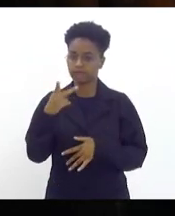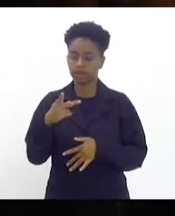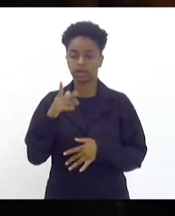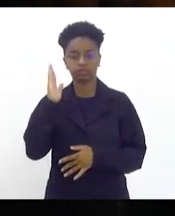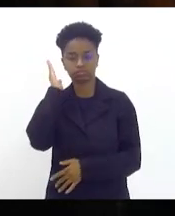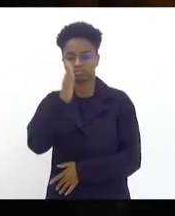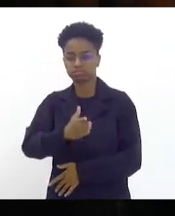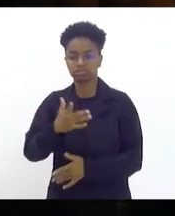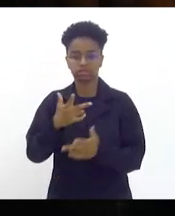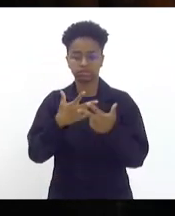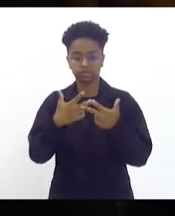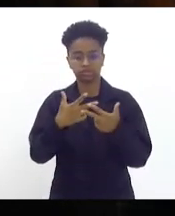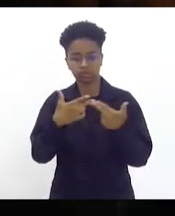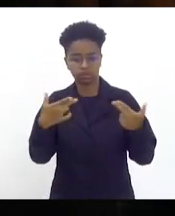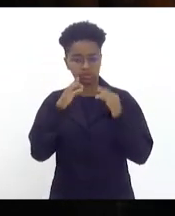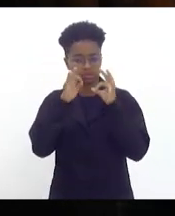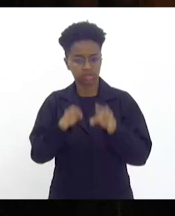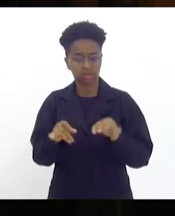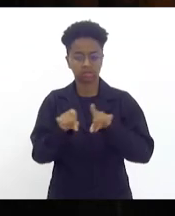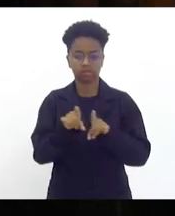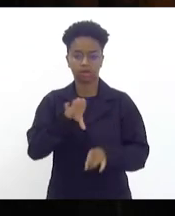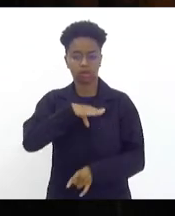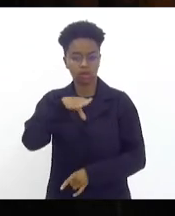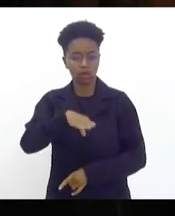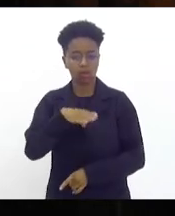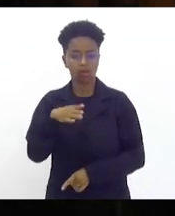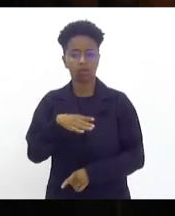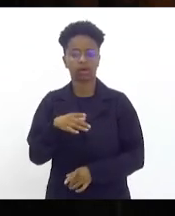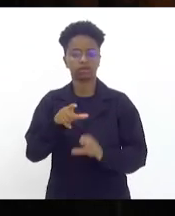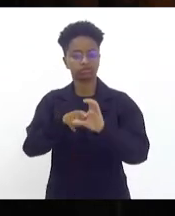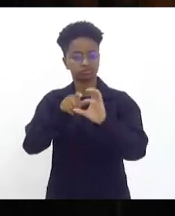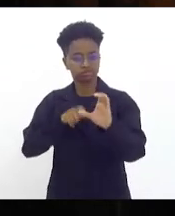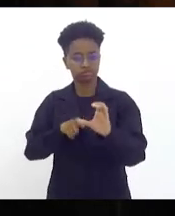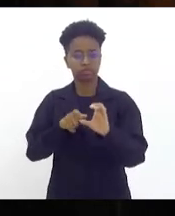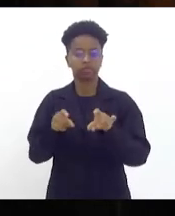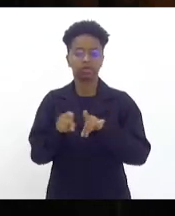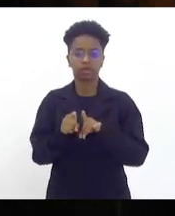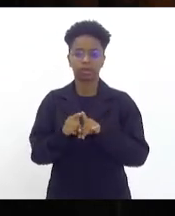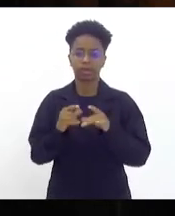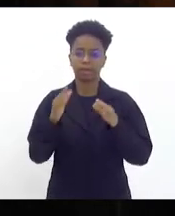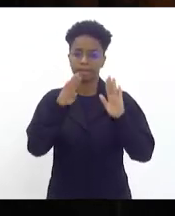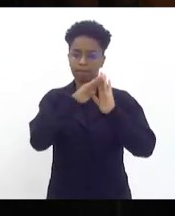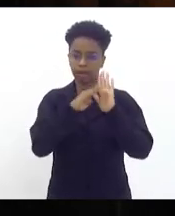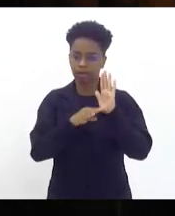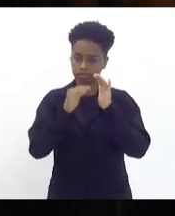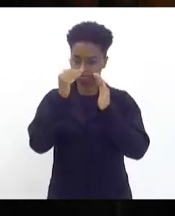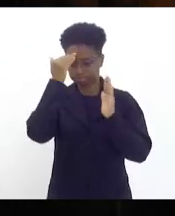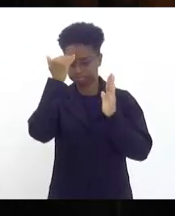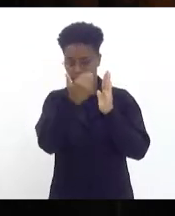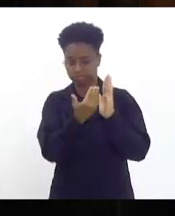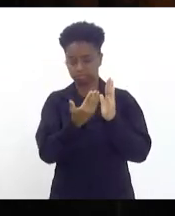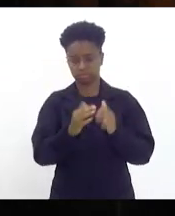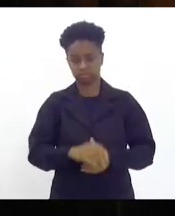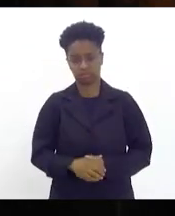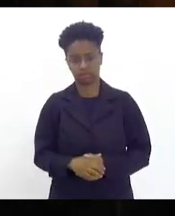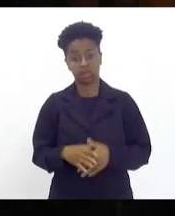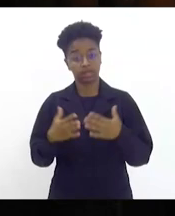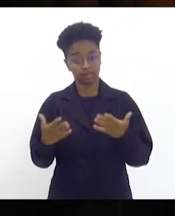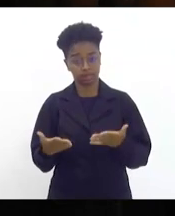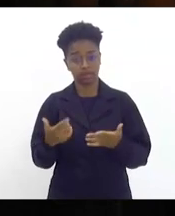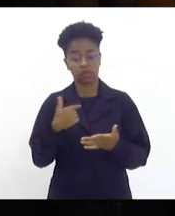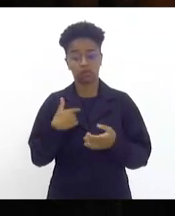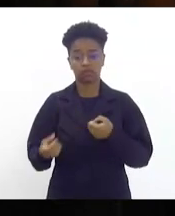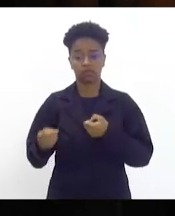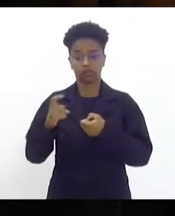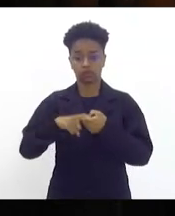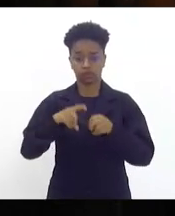ser dito com Independência com coragem sustentando exatamente a pauta que os elegeu então voltam